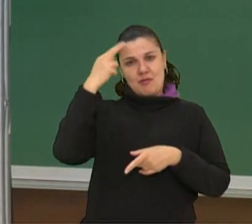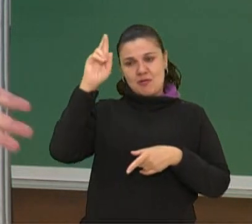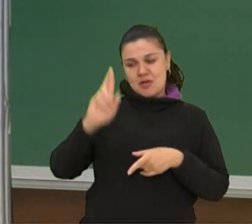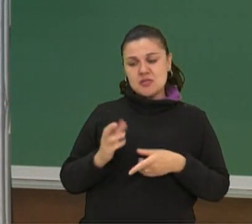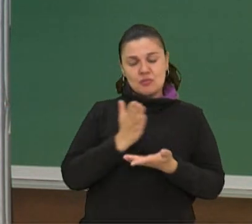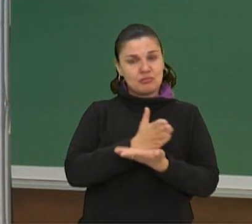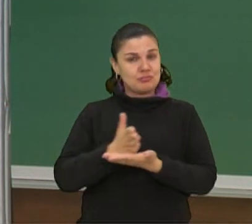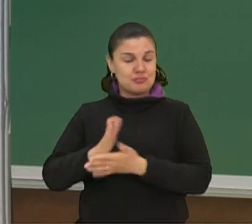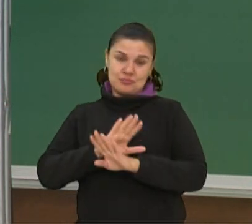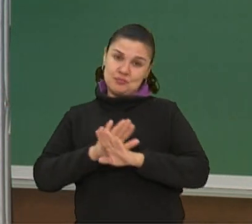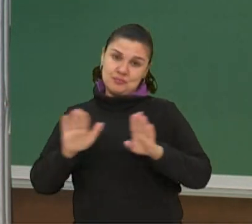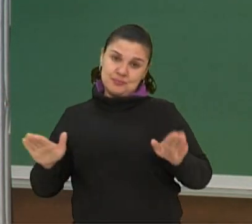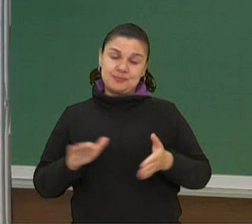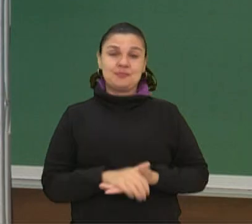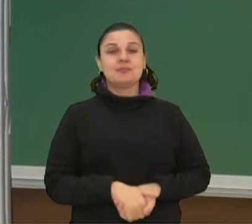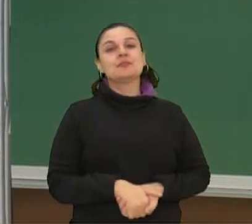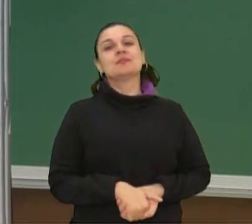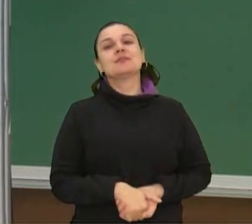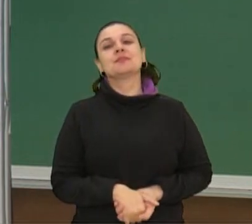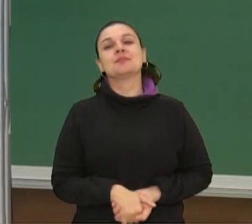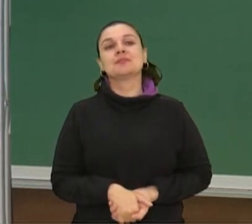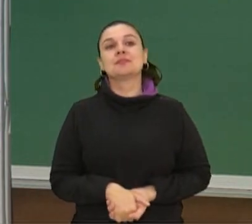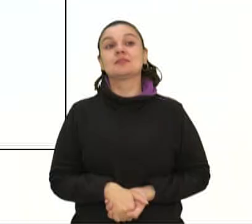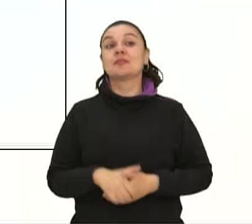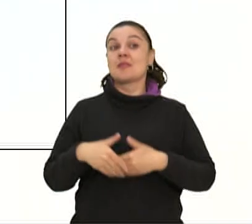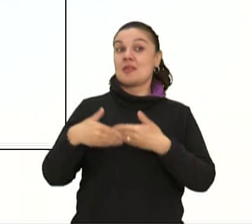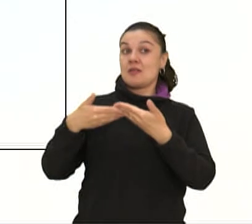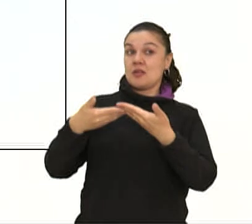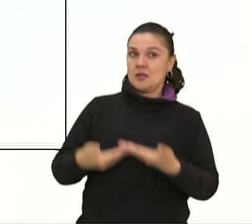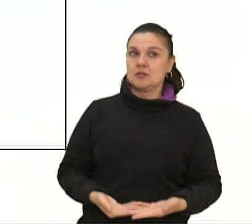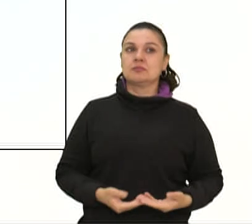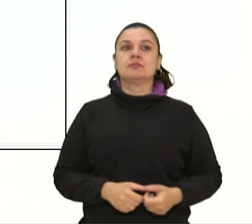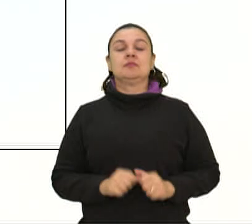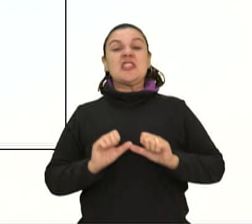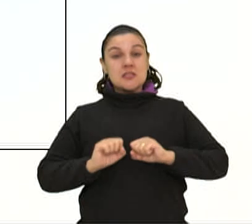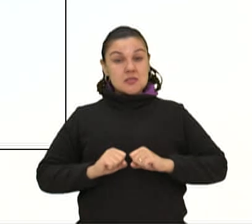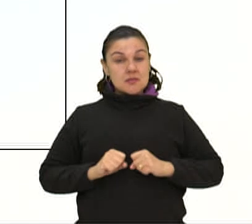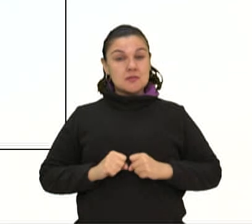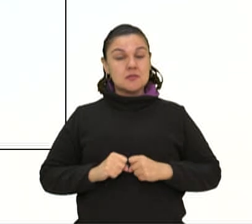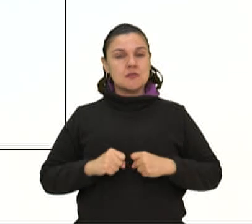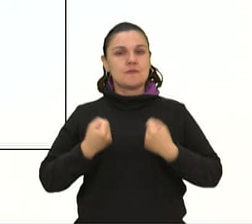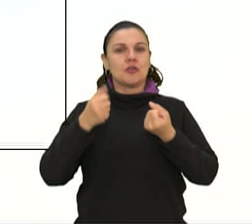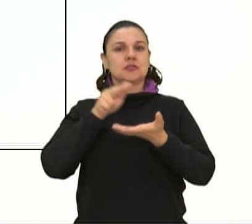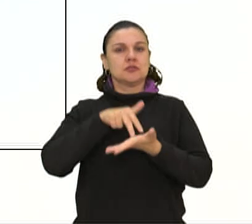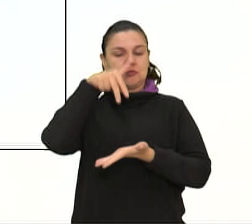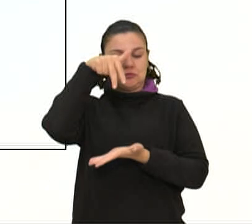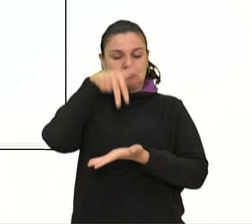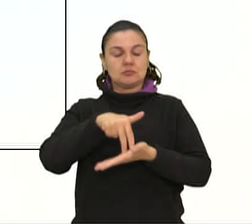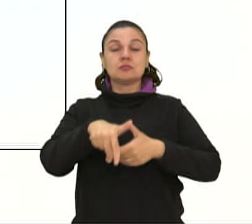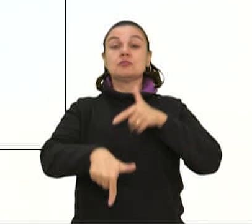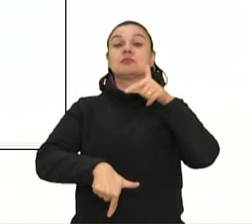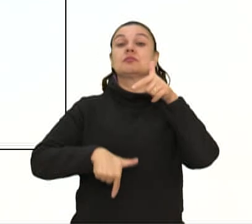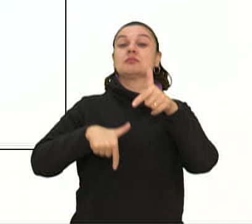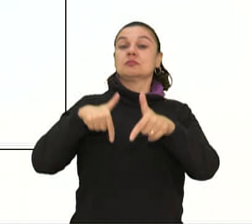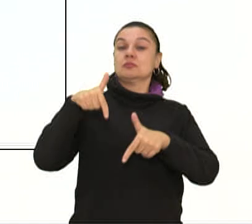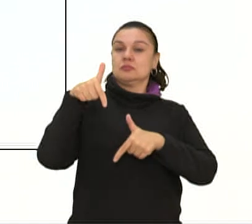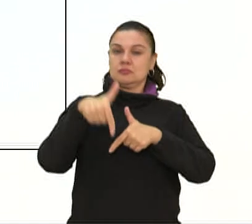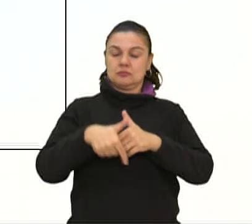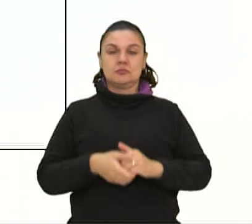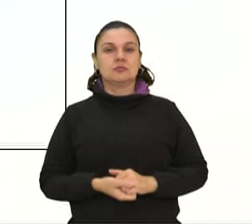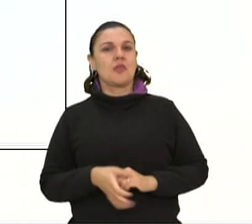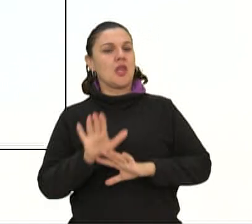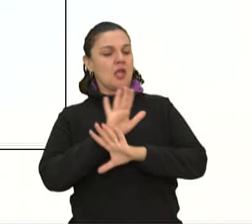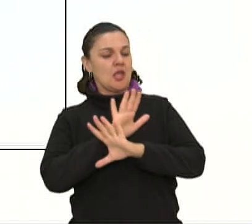se perturbando com o futuro? Você nem vive o futuro e nem vive o presente. E o Marco Aurélio dá a receita